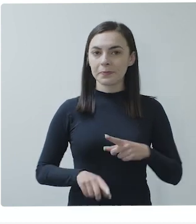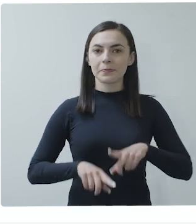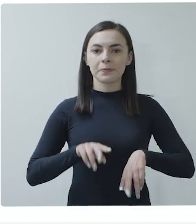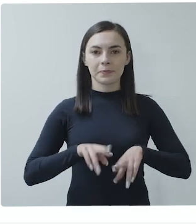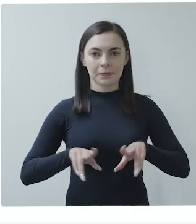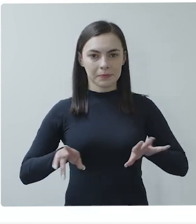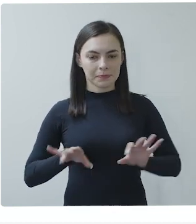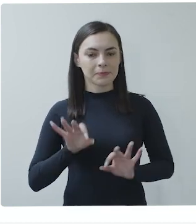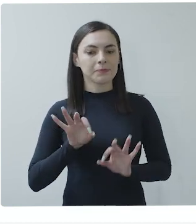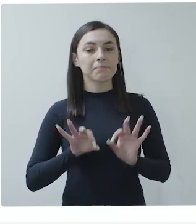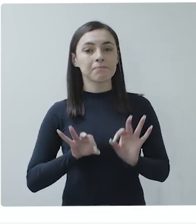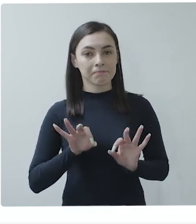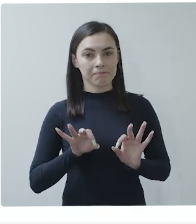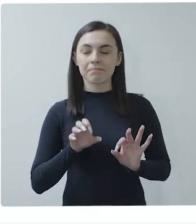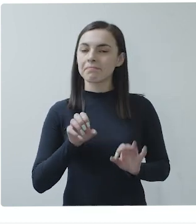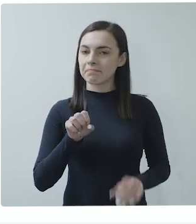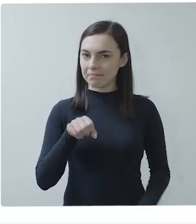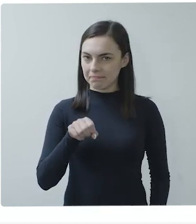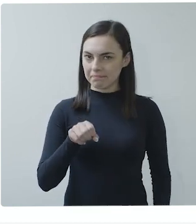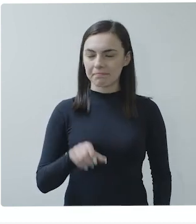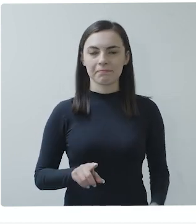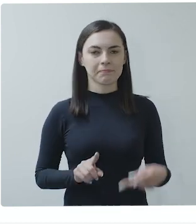Separamos os materiais, sim.